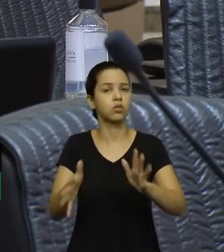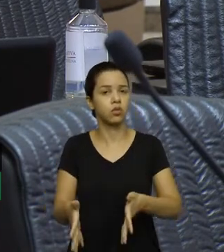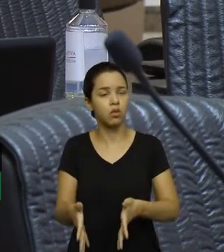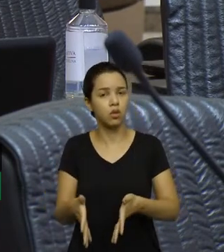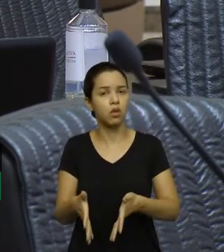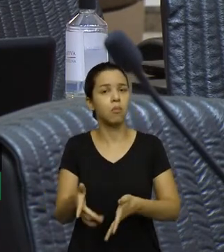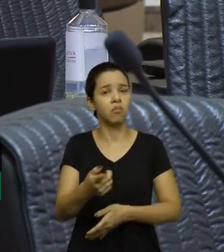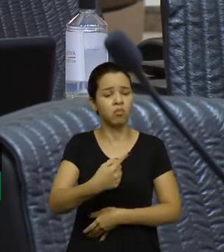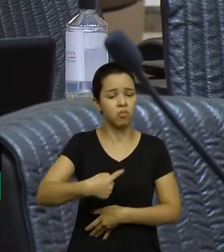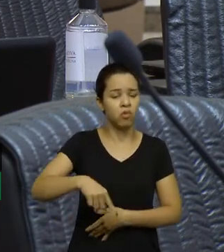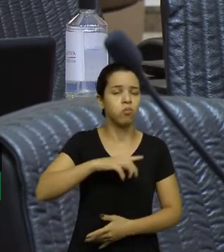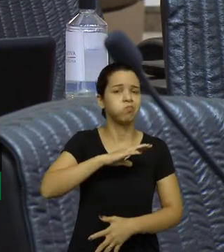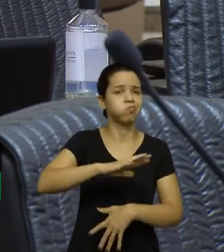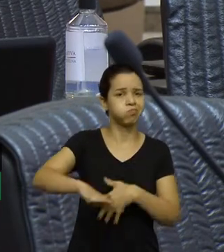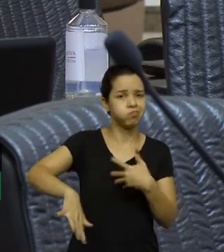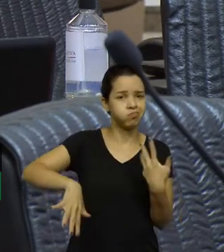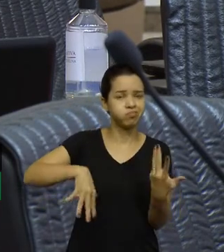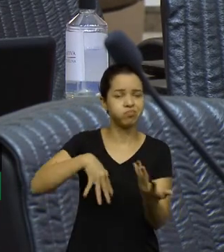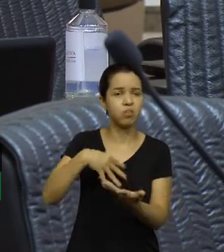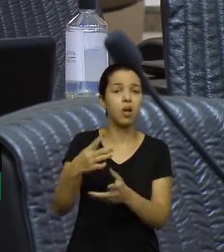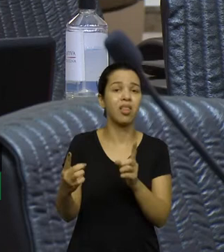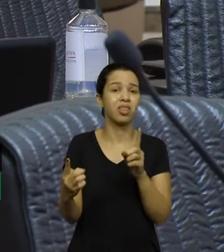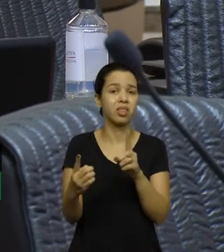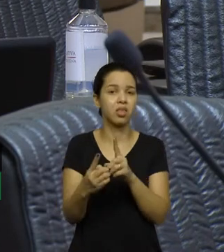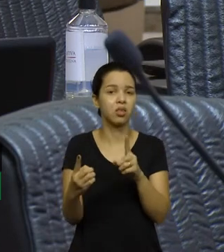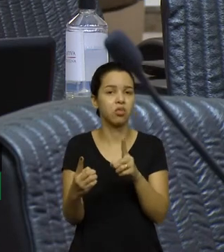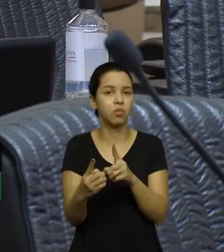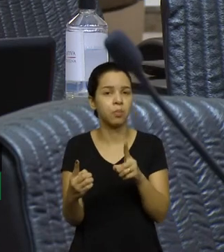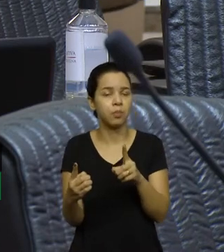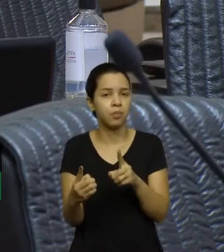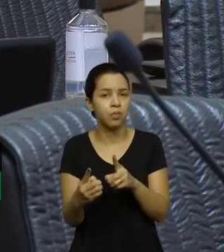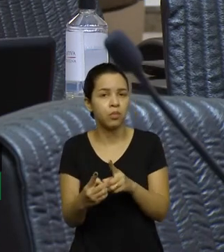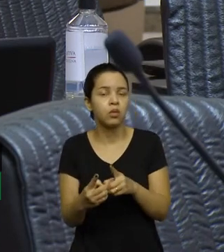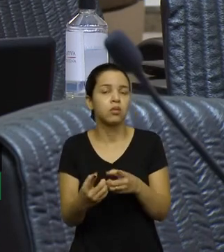o caos no atendimento